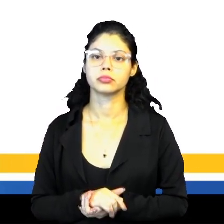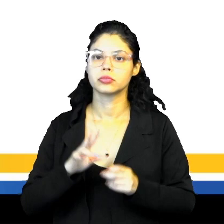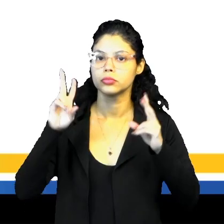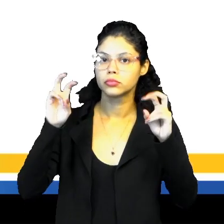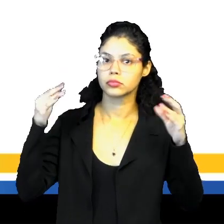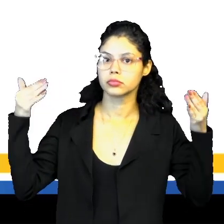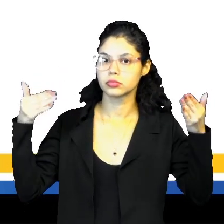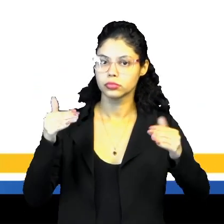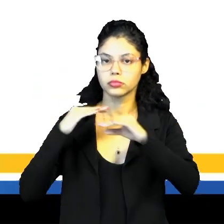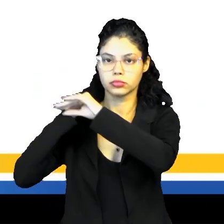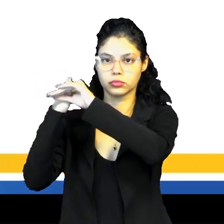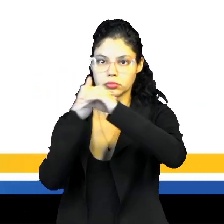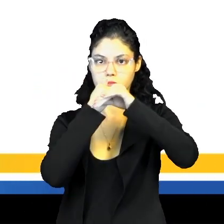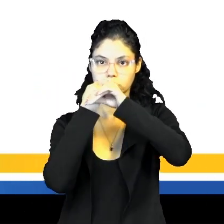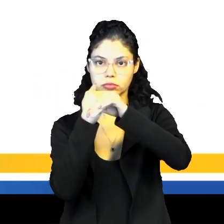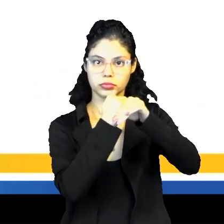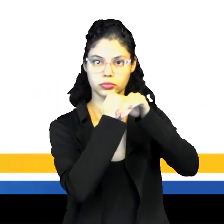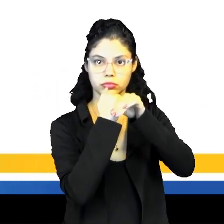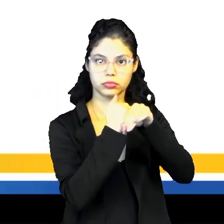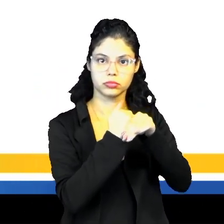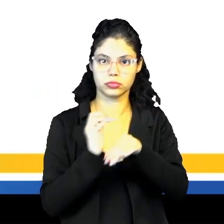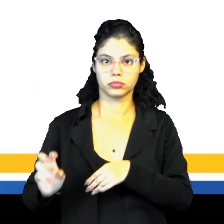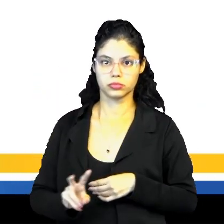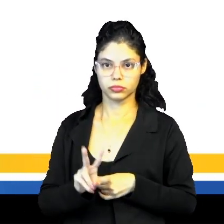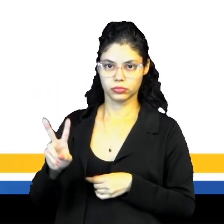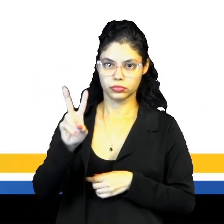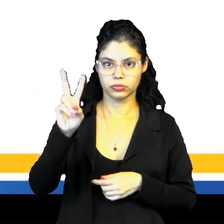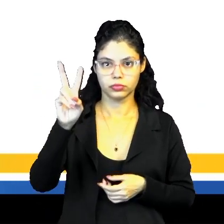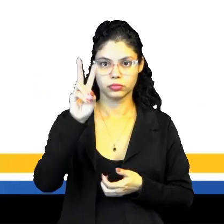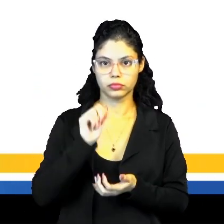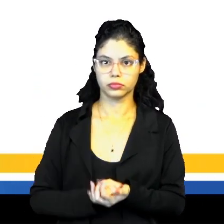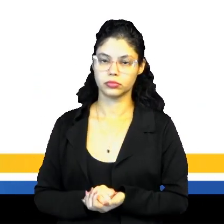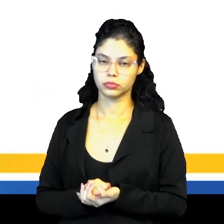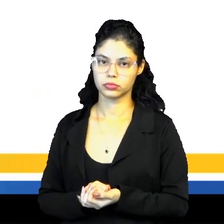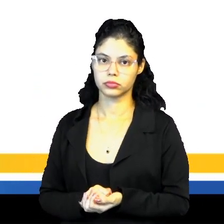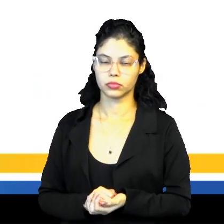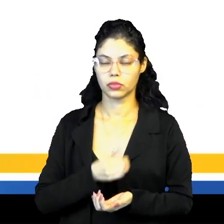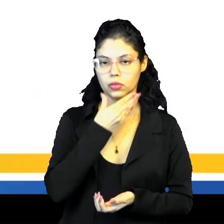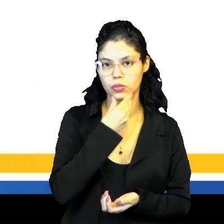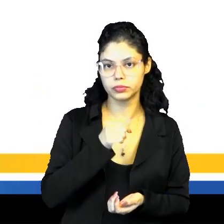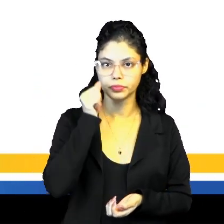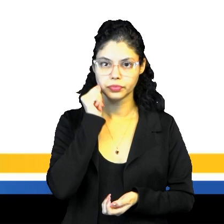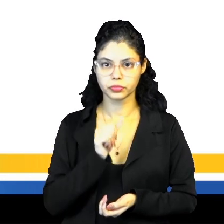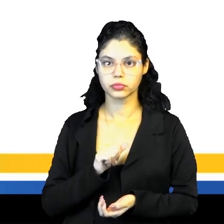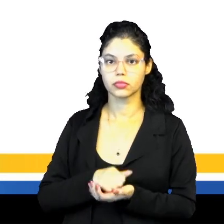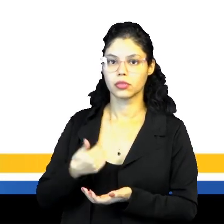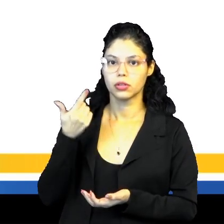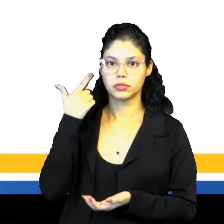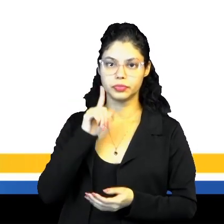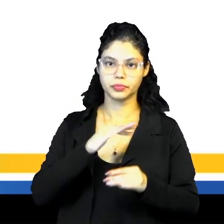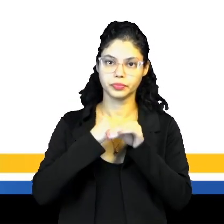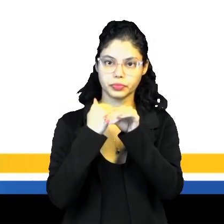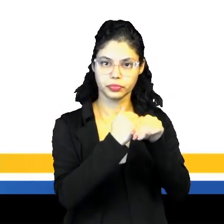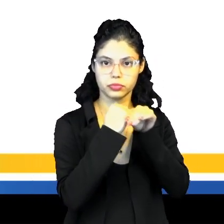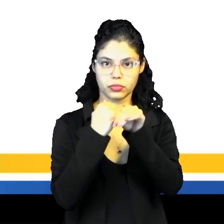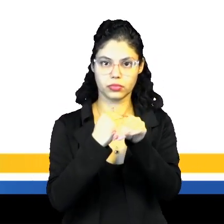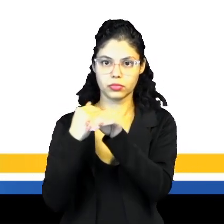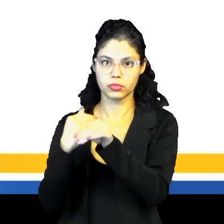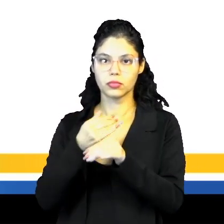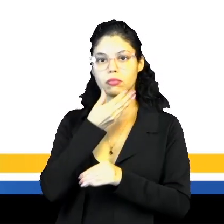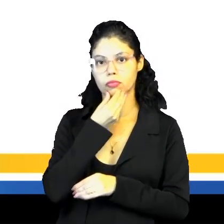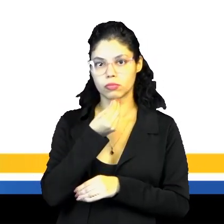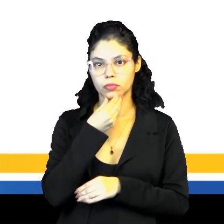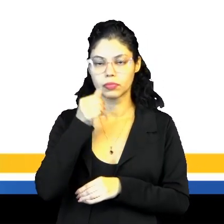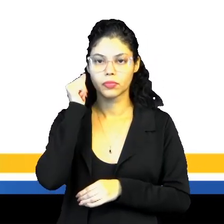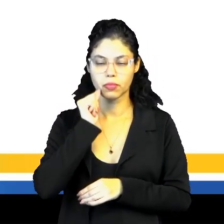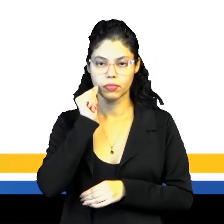como objetivo a igualdade de direito entre valores, né? Entre homens e mulheres, ou seja, garantia da igualdade de direito entre